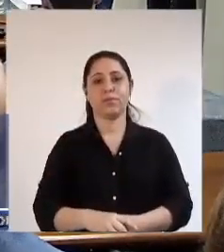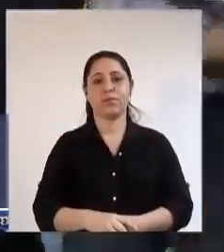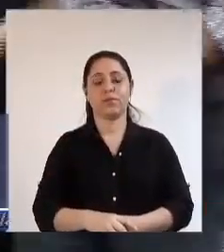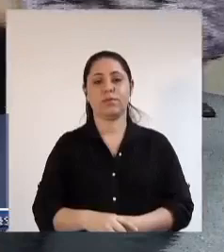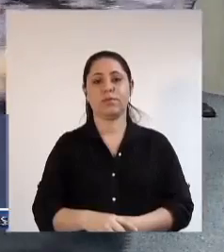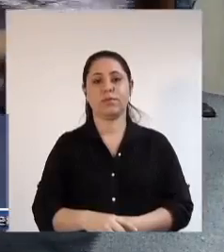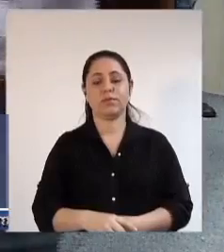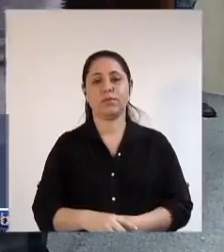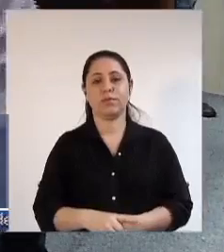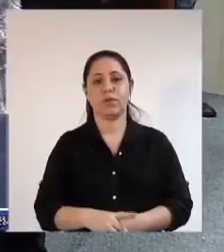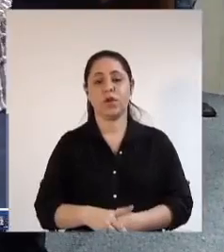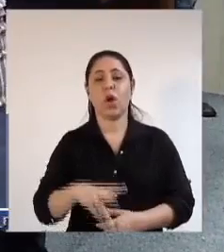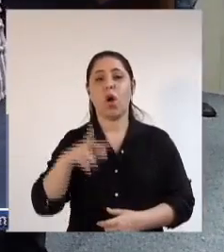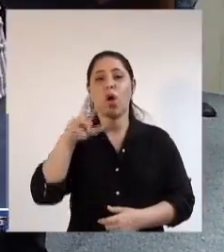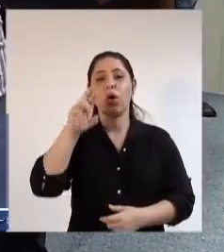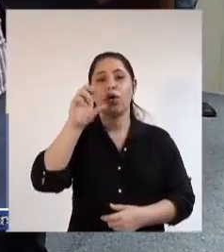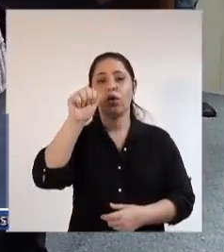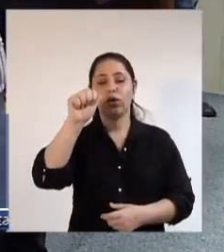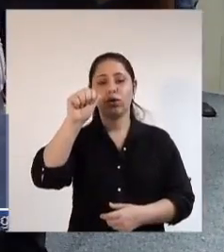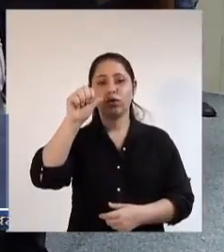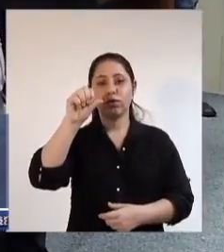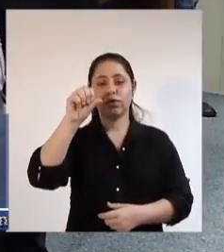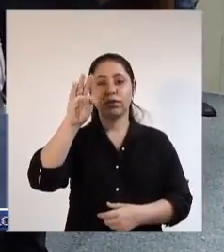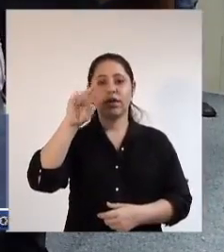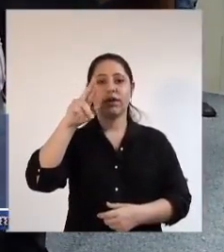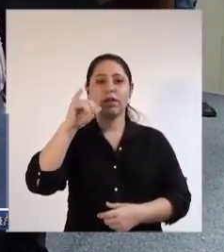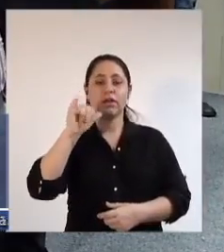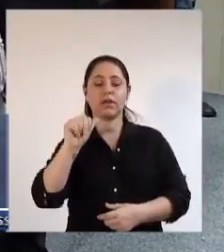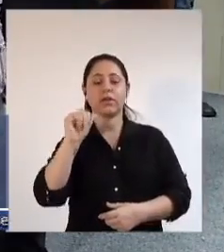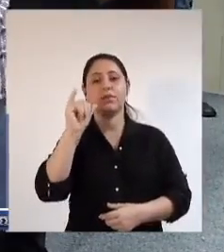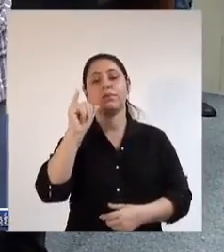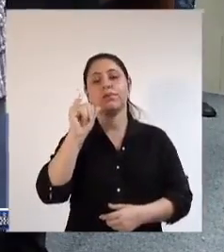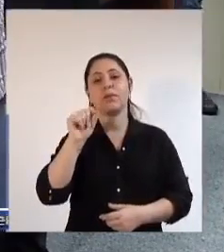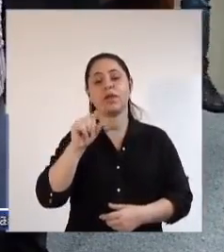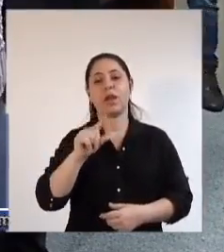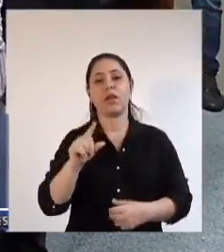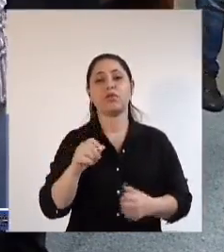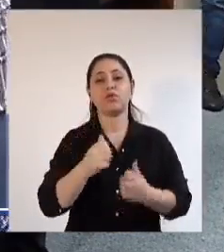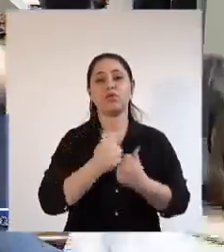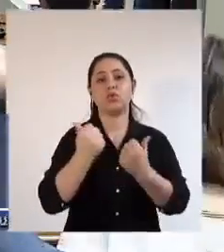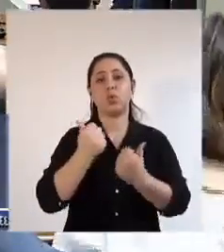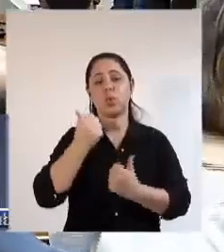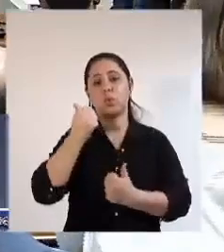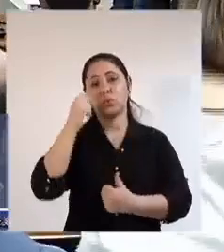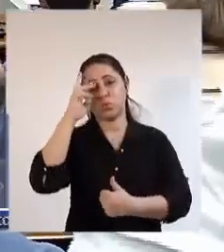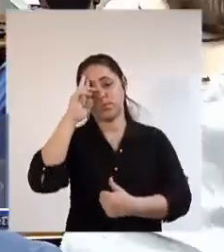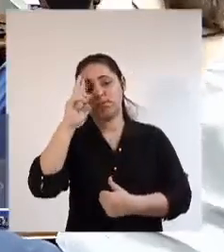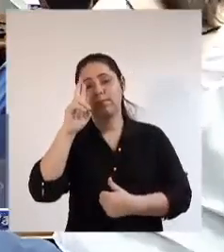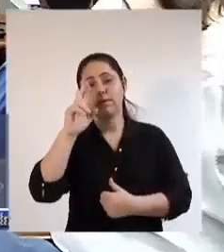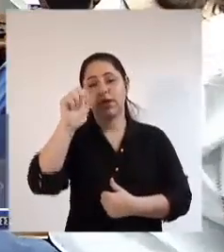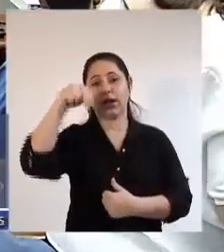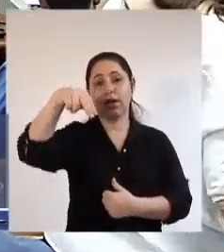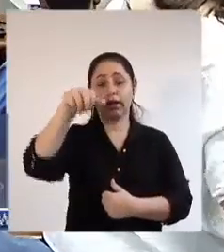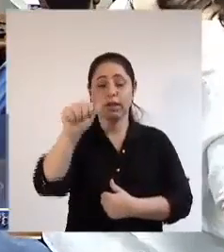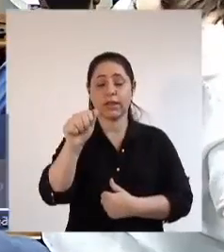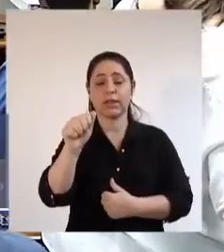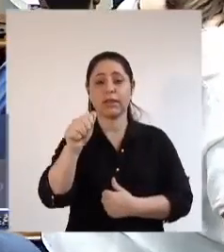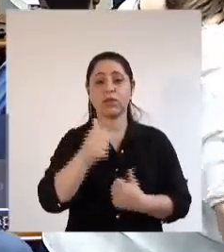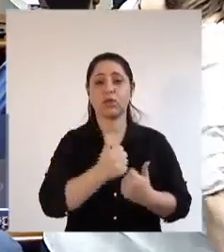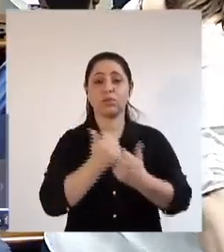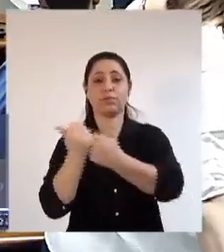pelo rotary club de campo grande titular ana luzia de almeida martins abraão e suplente alex